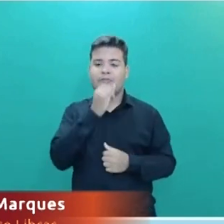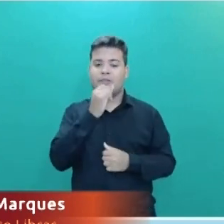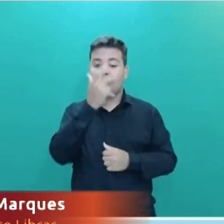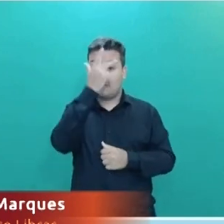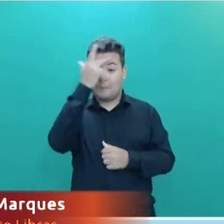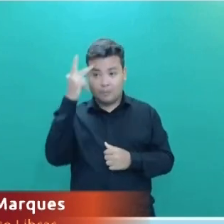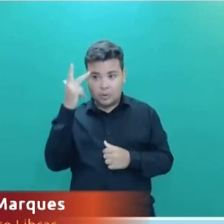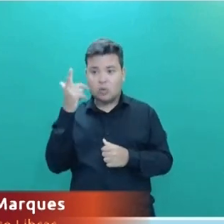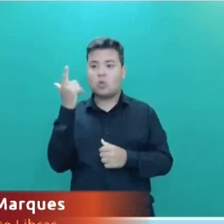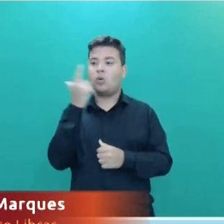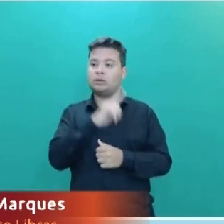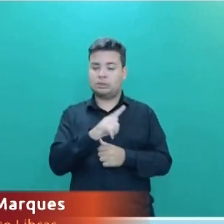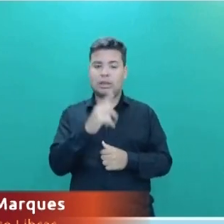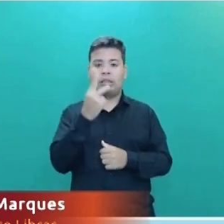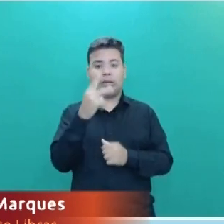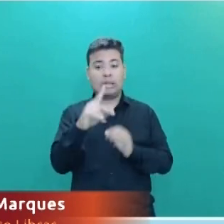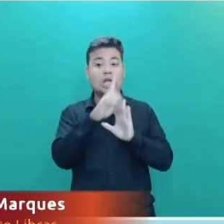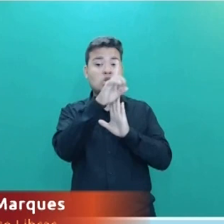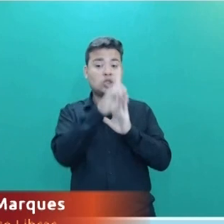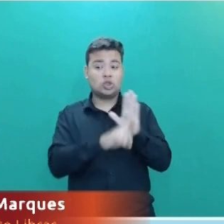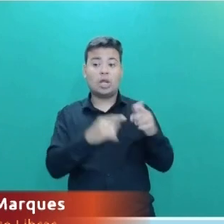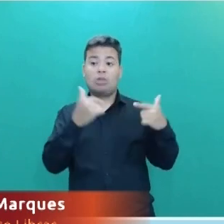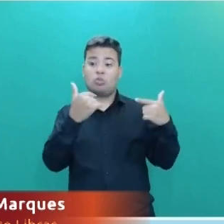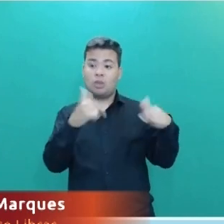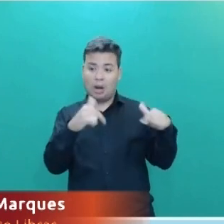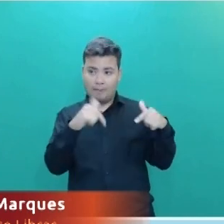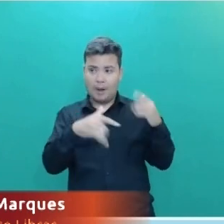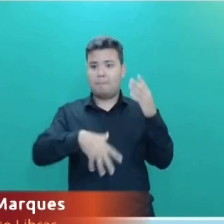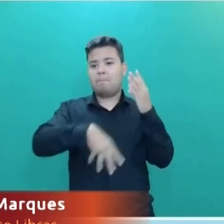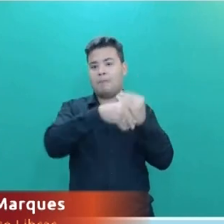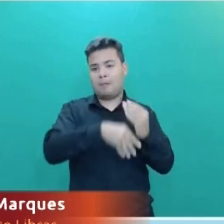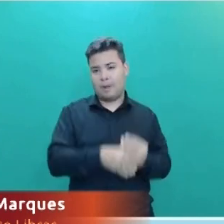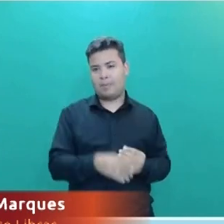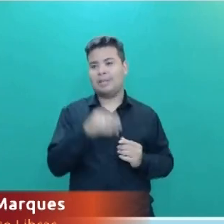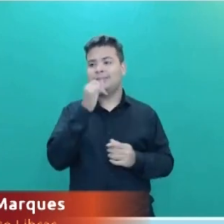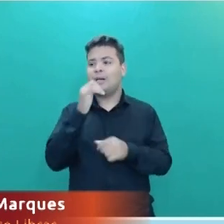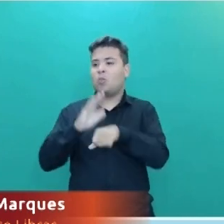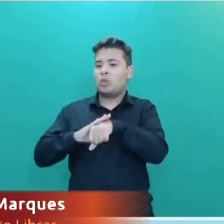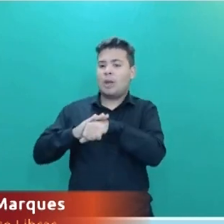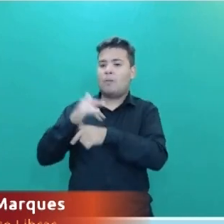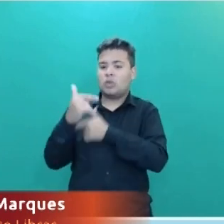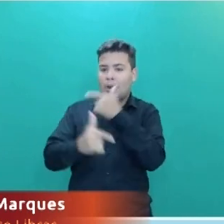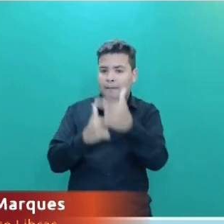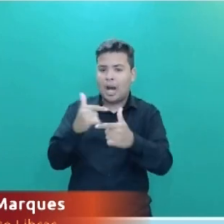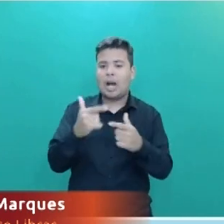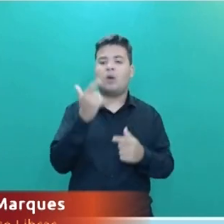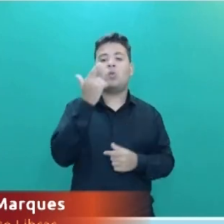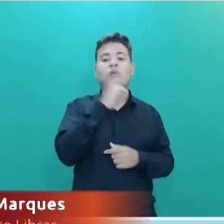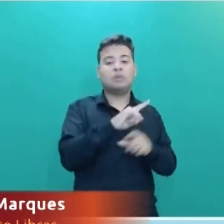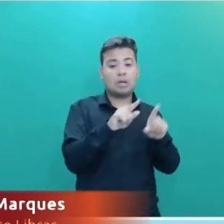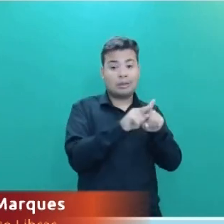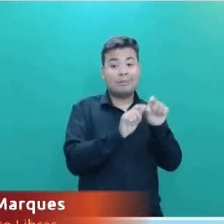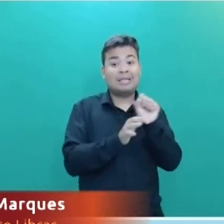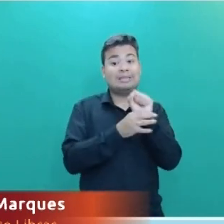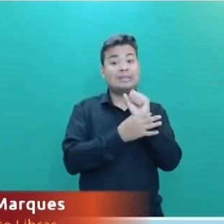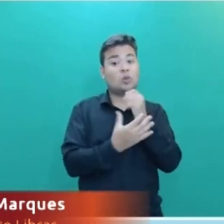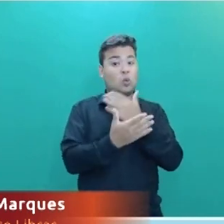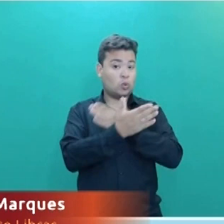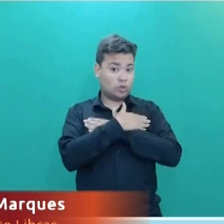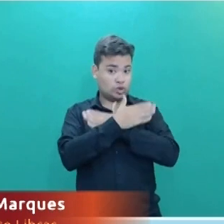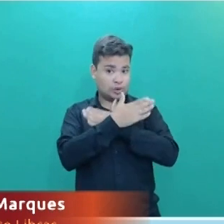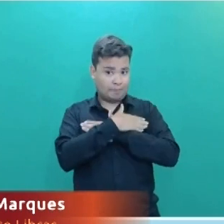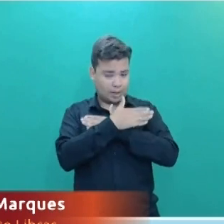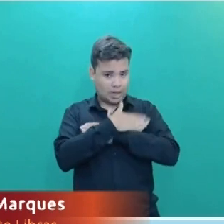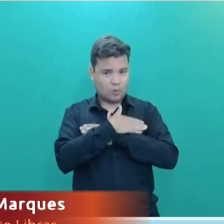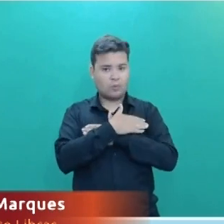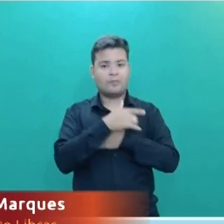têm direito, né? Indenização por tempo de trabalho, seguro-desemprego. Isso também é uma forma de garantir algum tipo de justiça